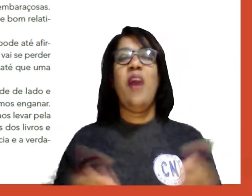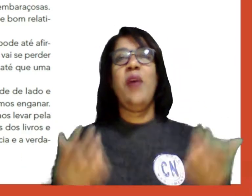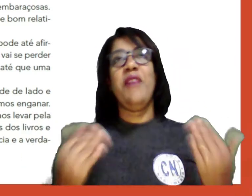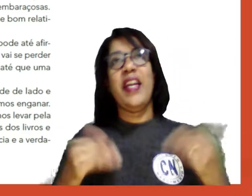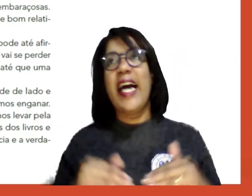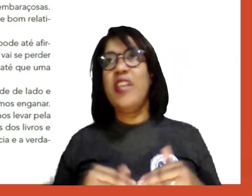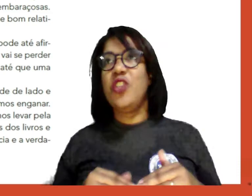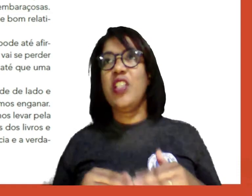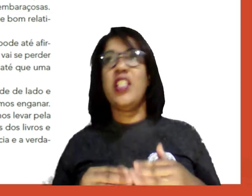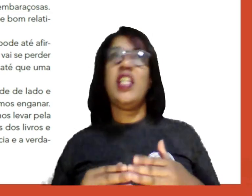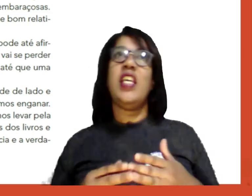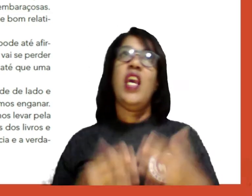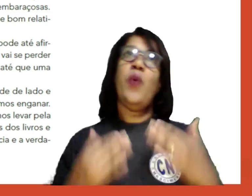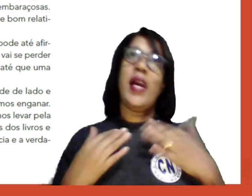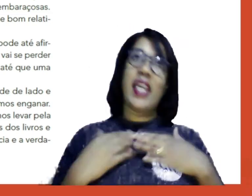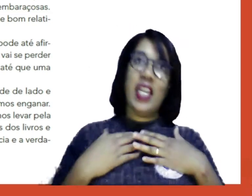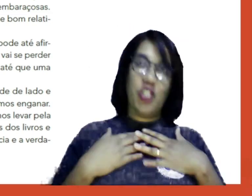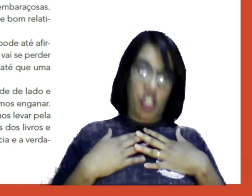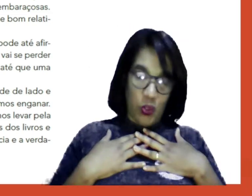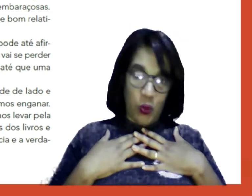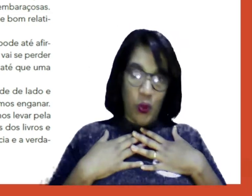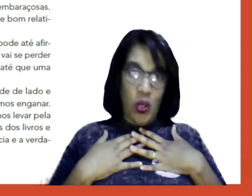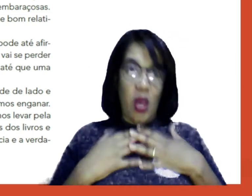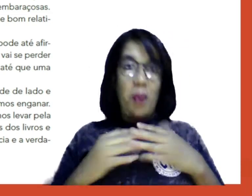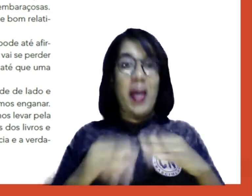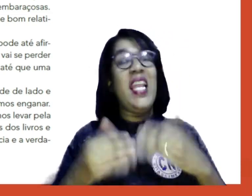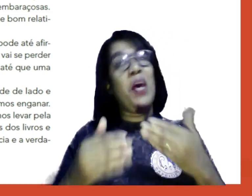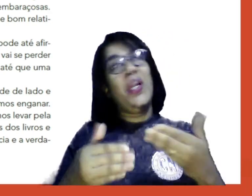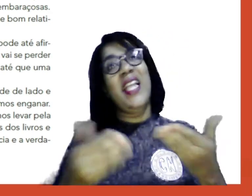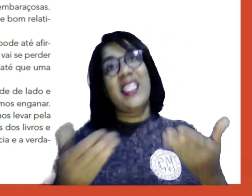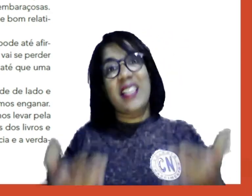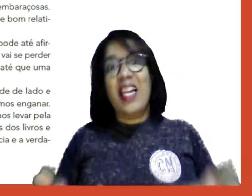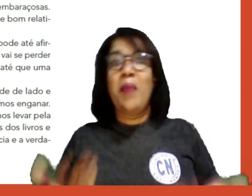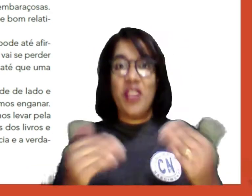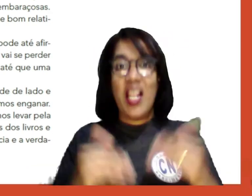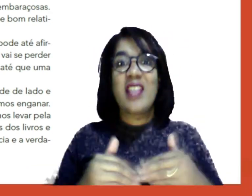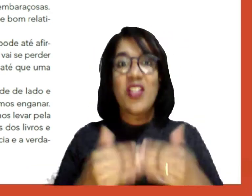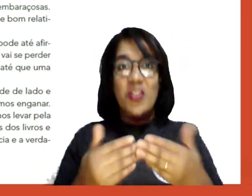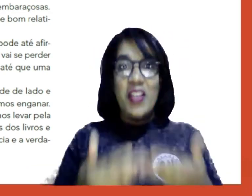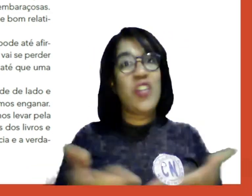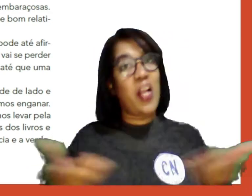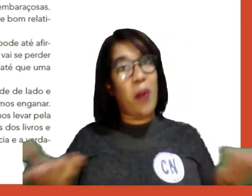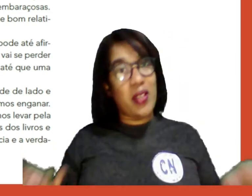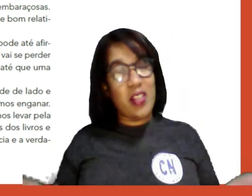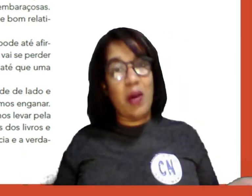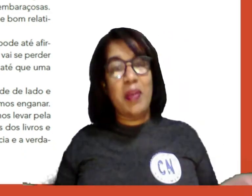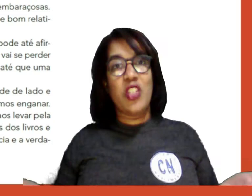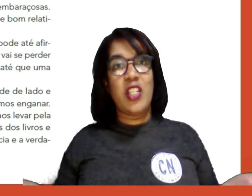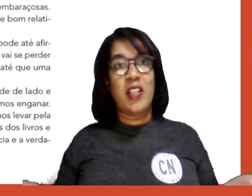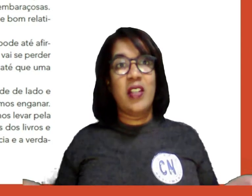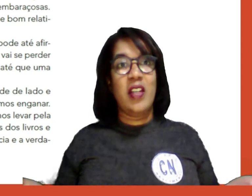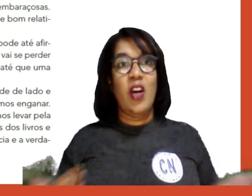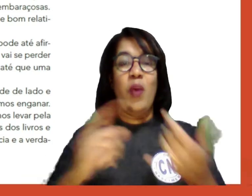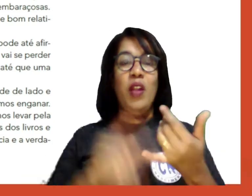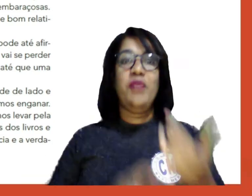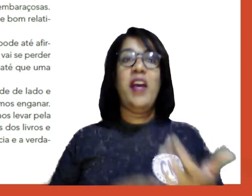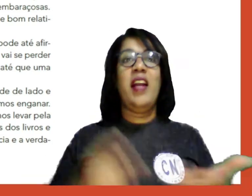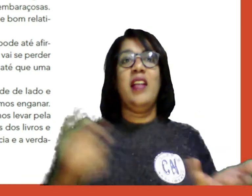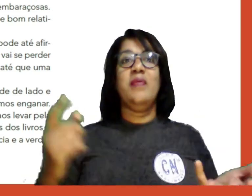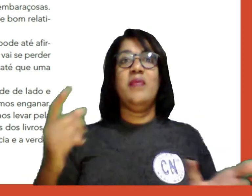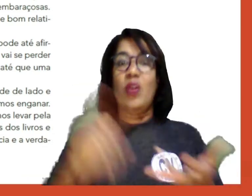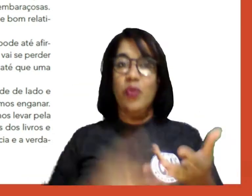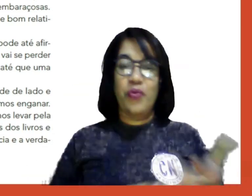relativa é uma verdade em que eu acredito, mas não necessariamente ela seja verdade. Ela pode ser uma mentira,